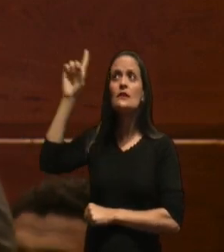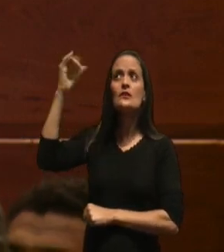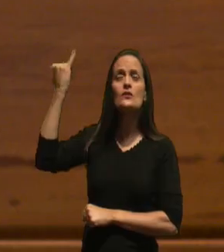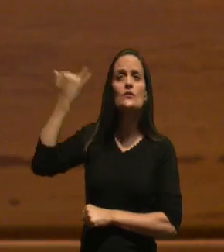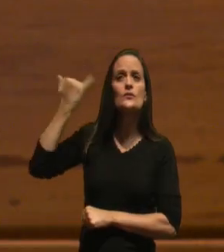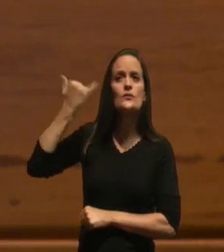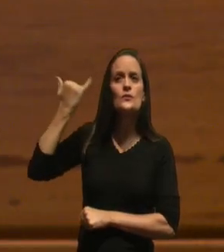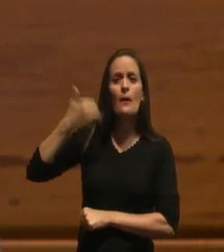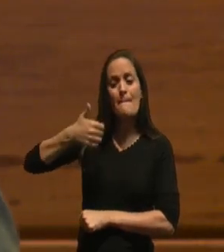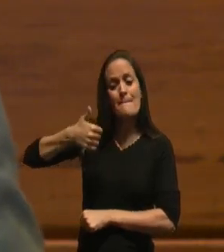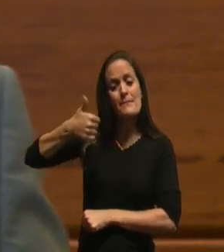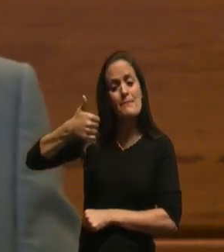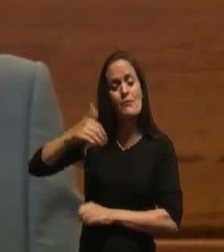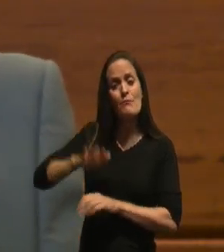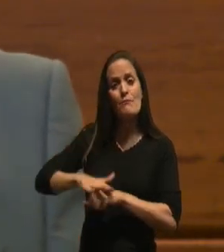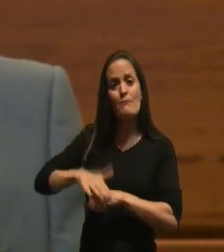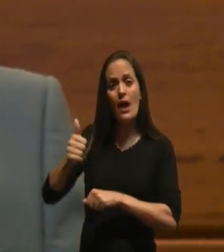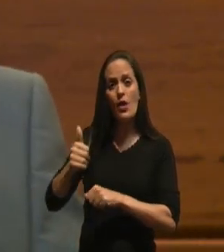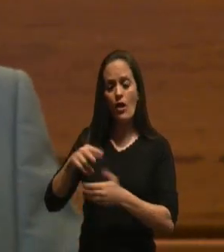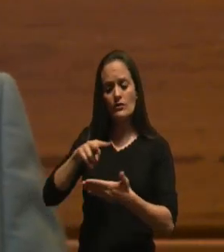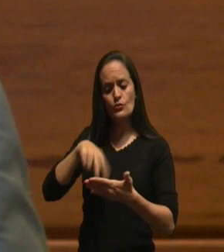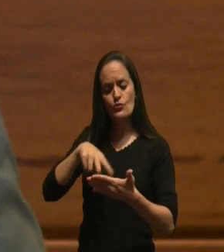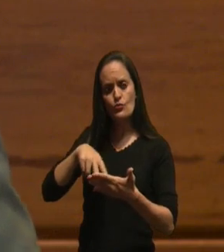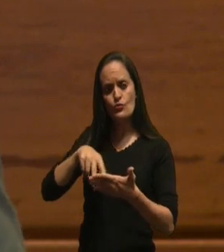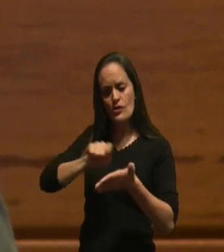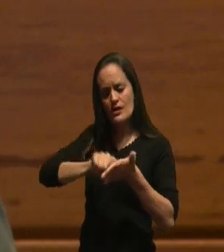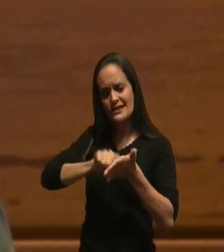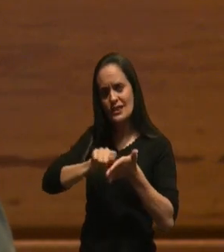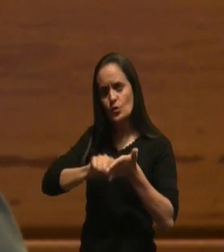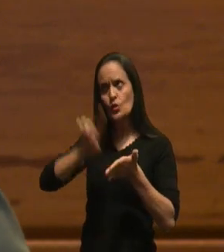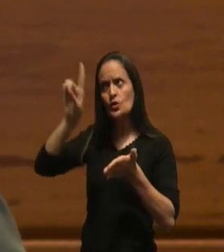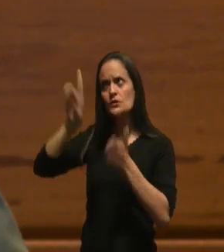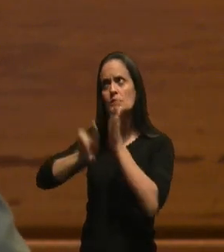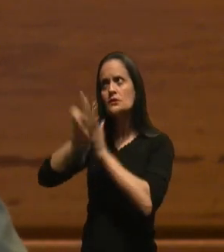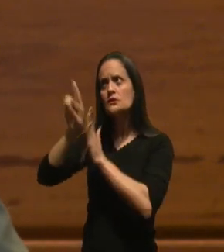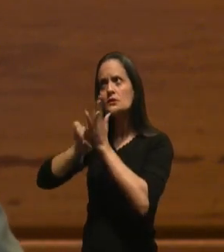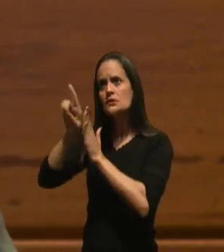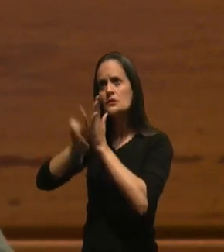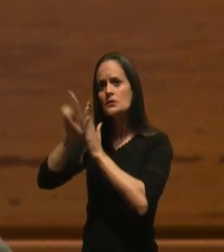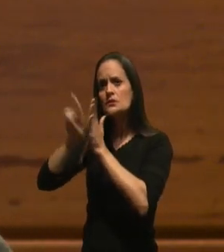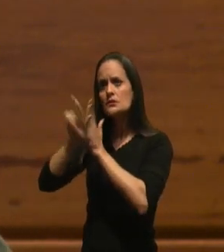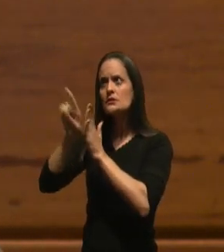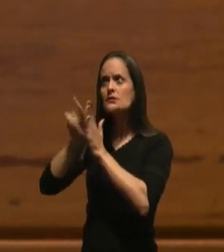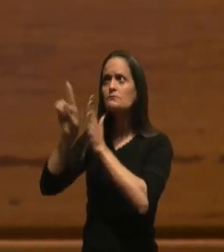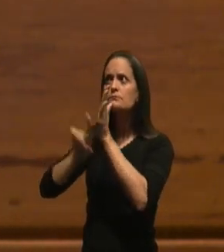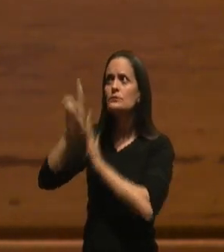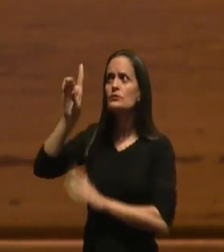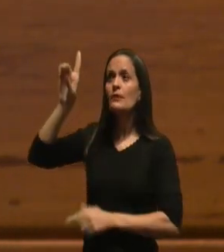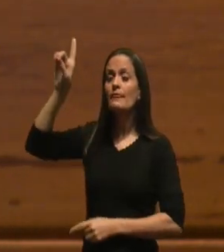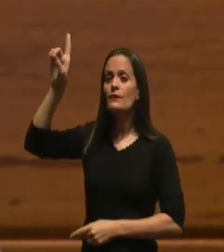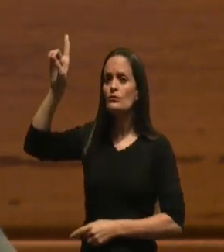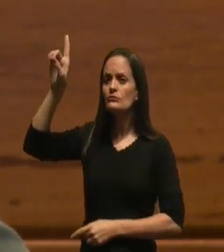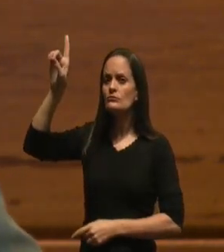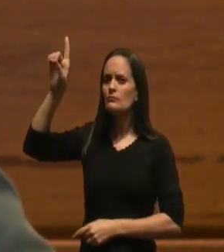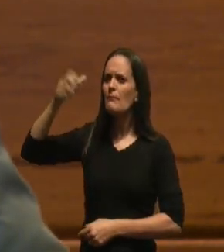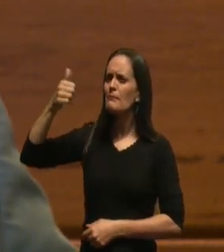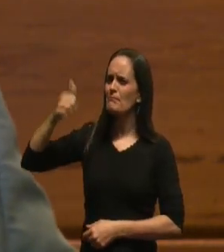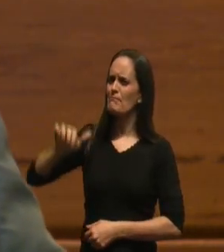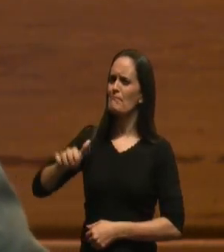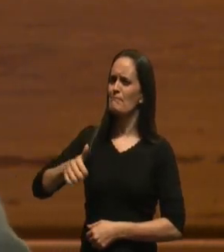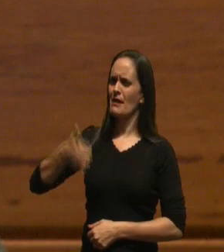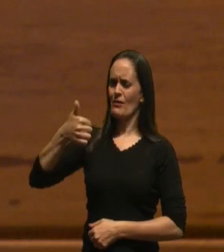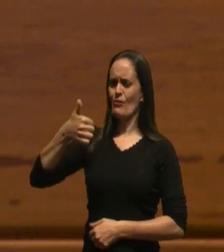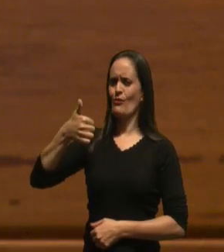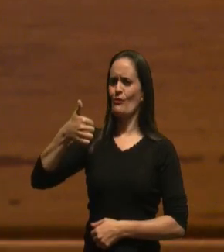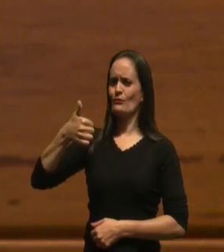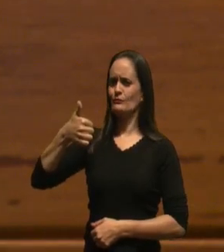a palavra do Senhor. Querido, consulte a palavra do Senhor nesta hora, antes de tomar a decisão que você está para tomar.